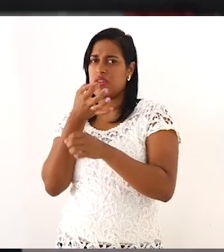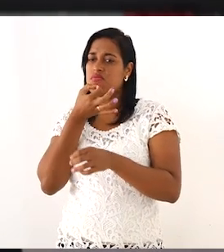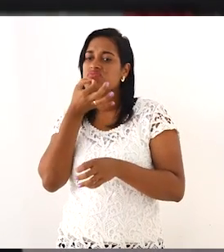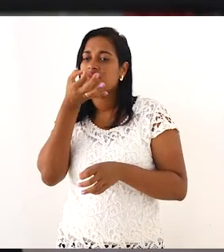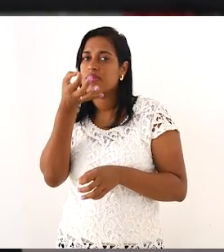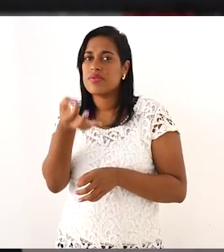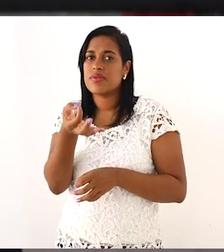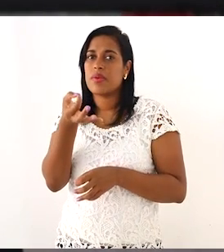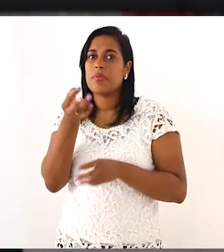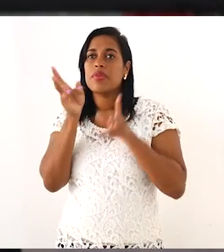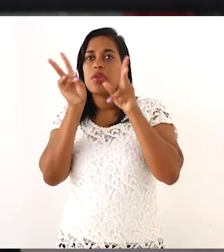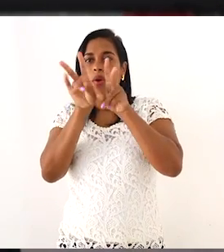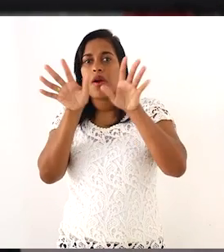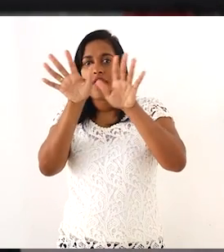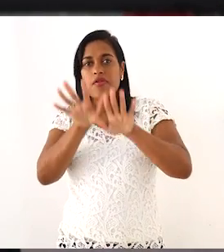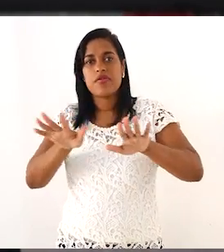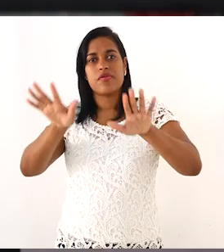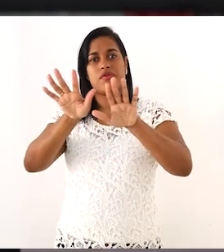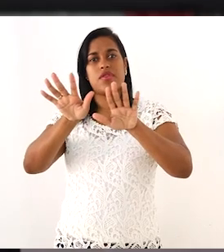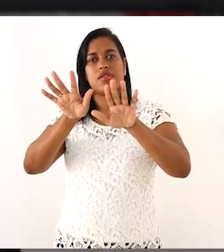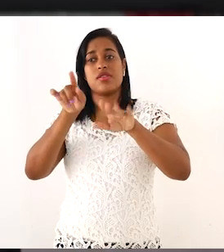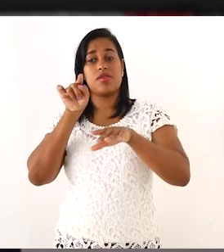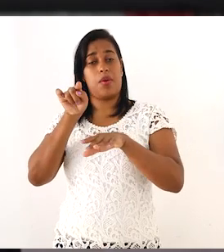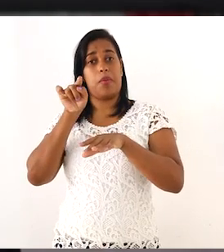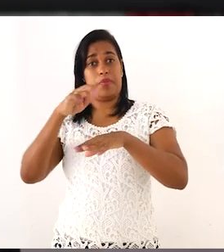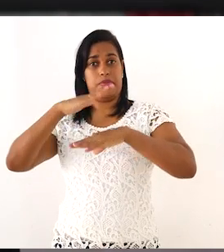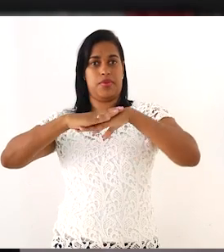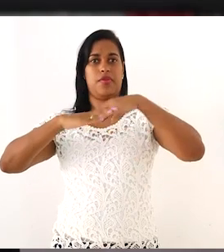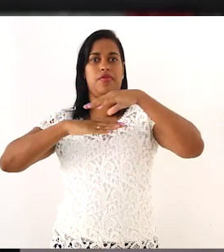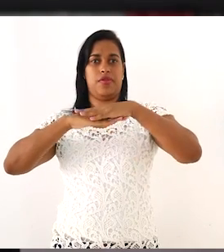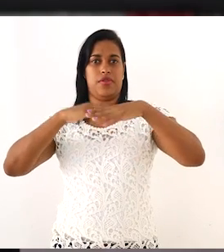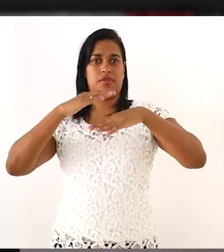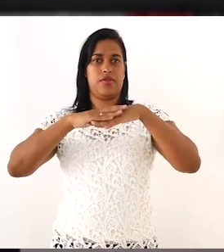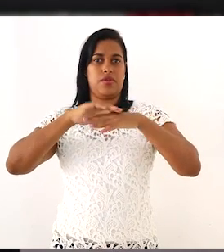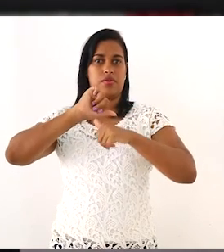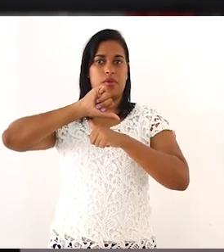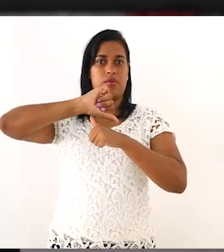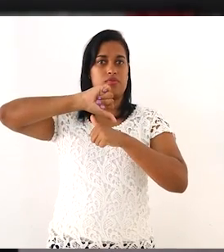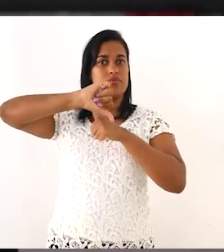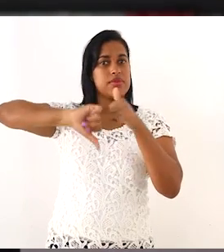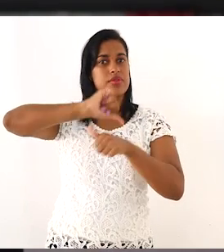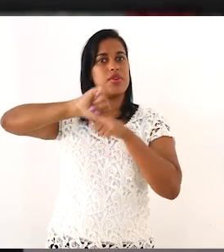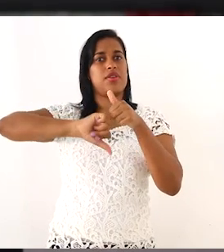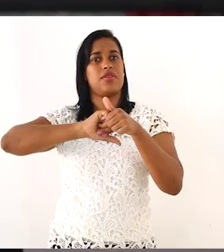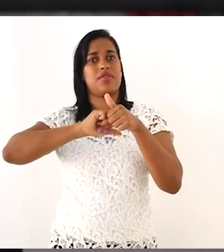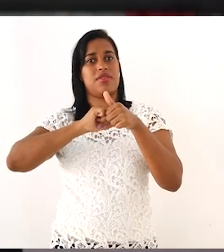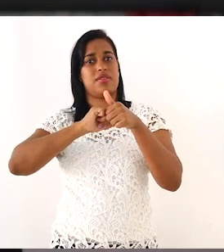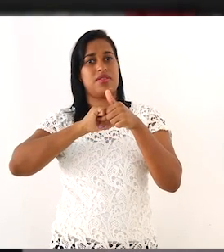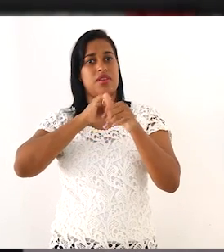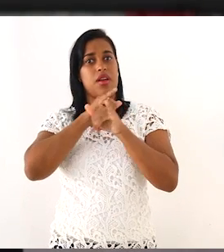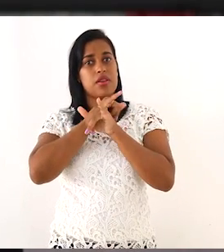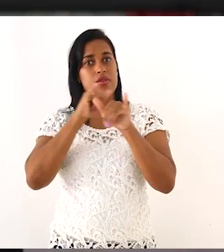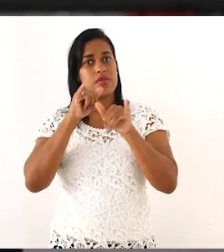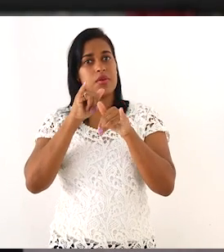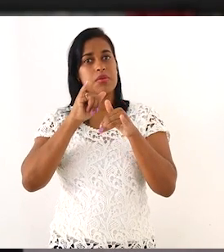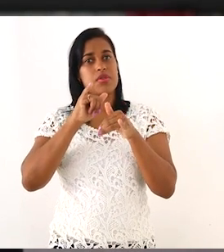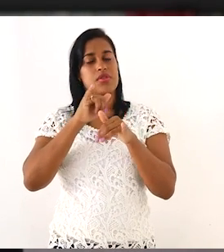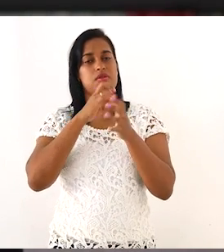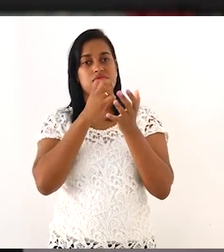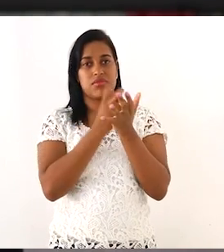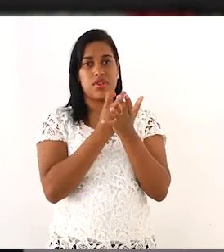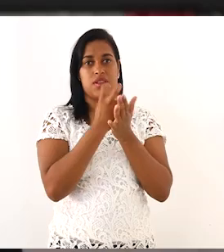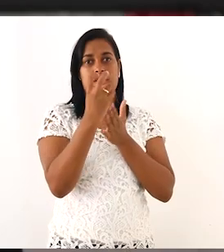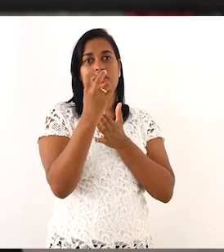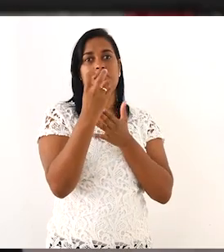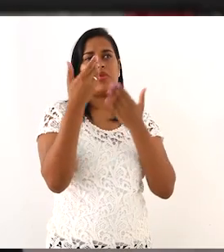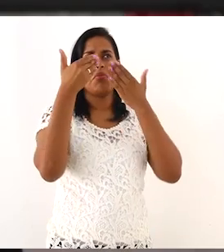sugere uma visão empreendedora para o funcionário, revertendo o trauma da notícia da demissão em um bom momento para